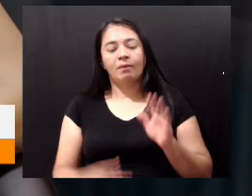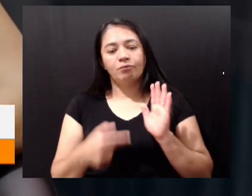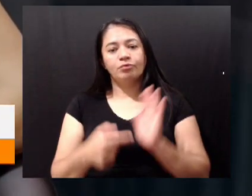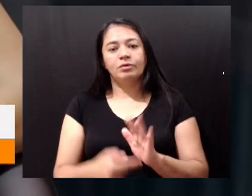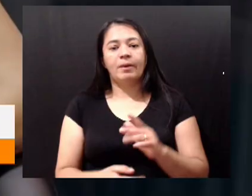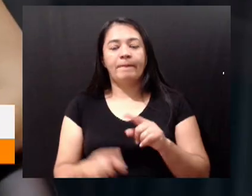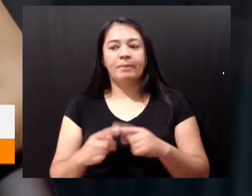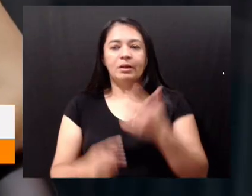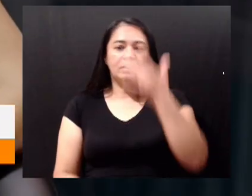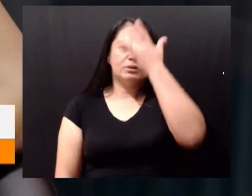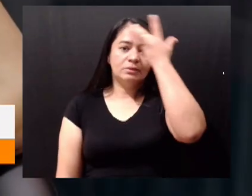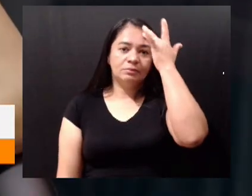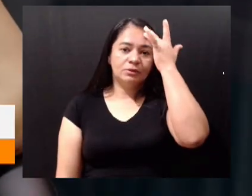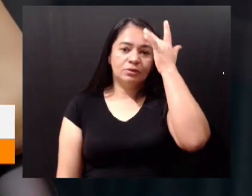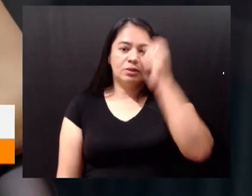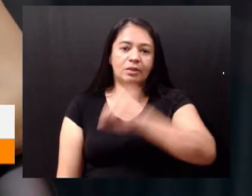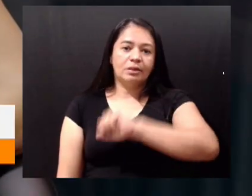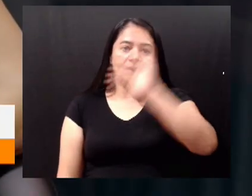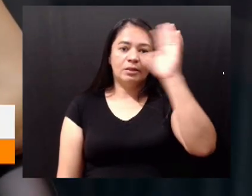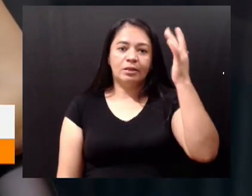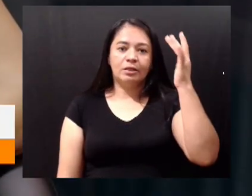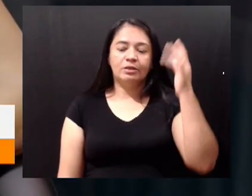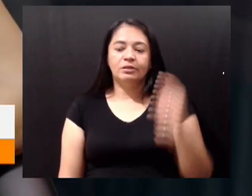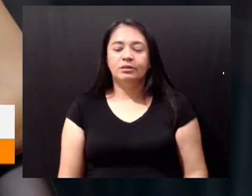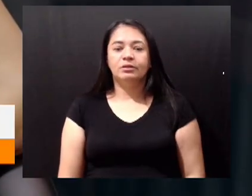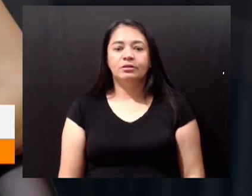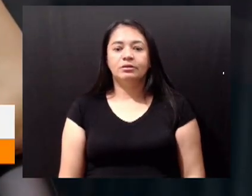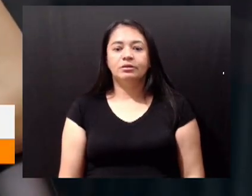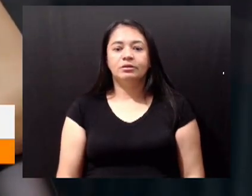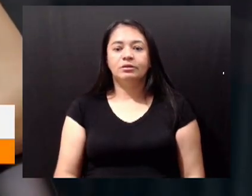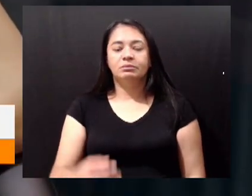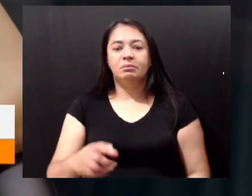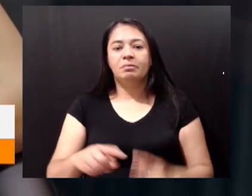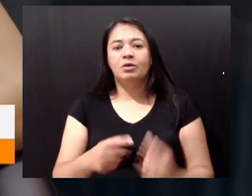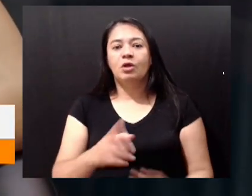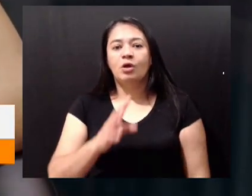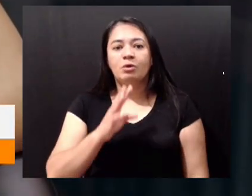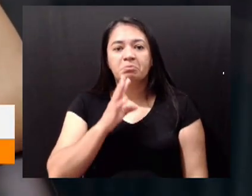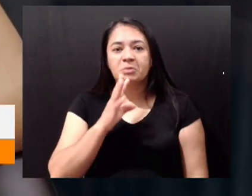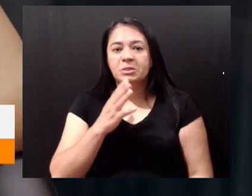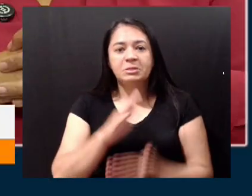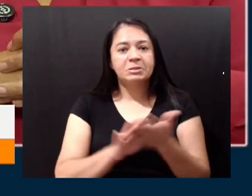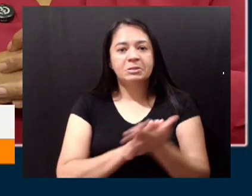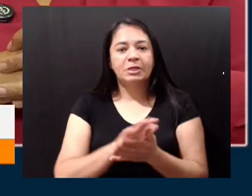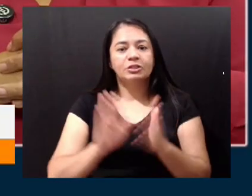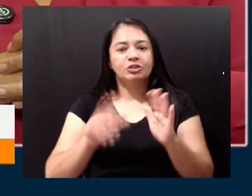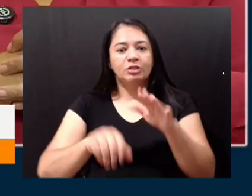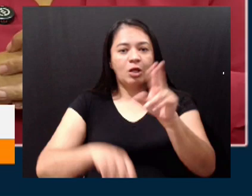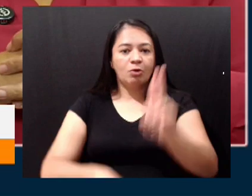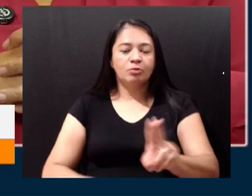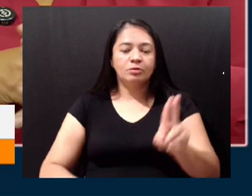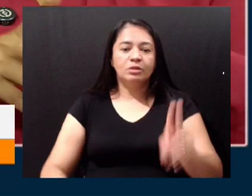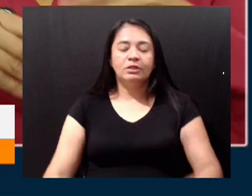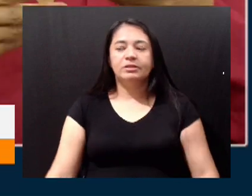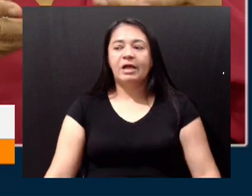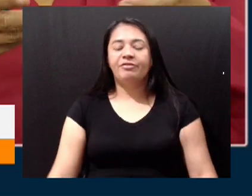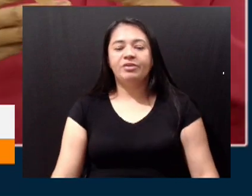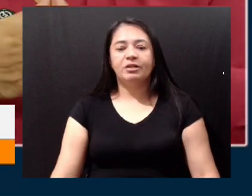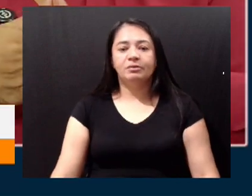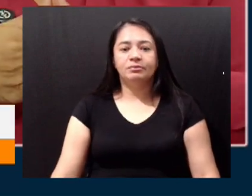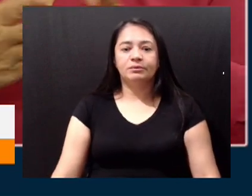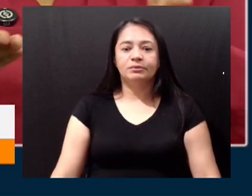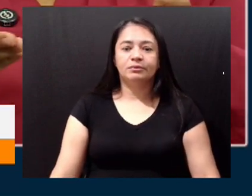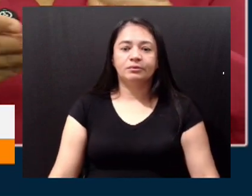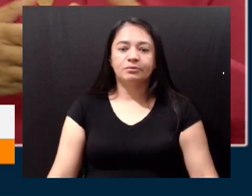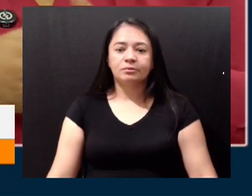obviamente, sem conhecimento, vão fazer, né. Exato. E esse é um problema muito importante. Tem até uma questão que eu vi um